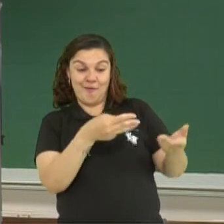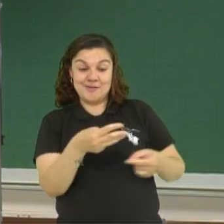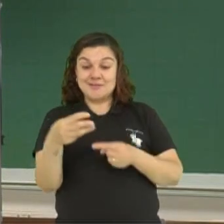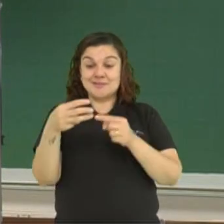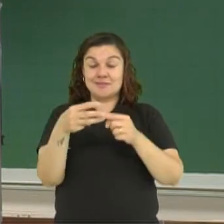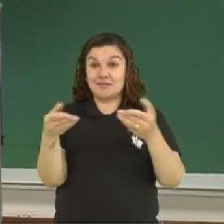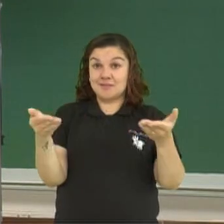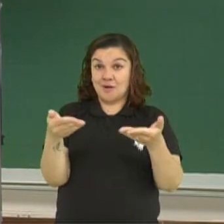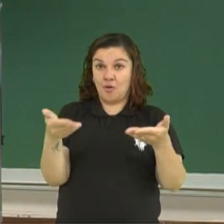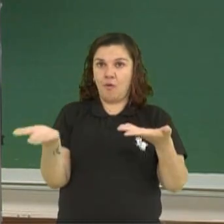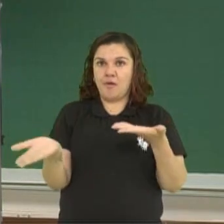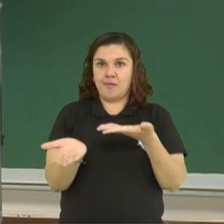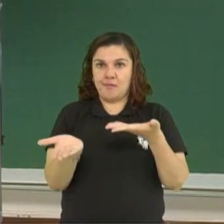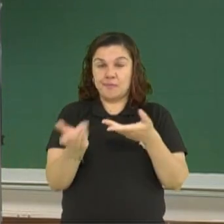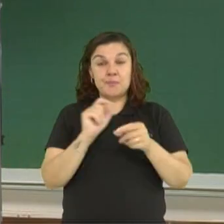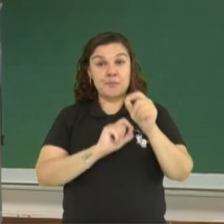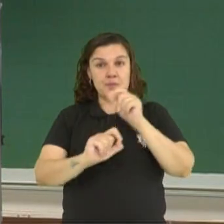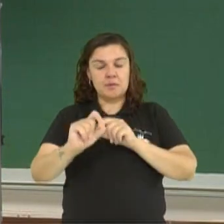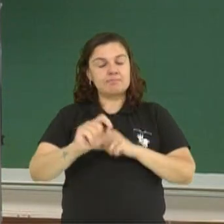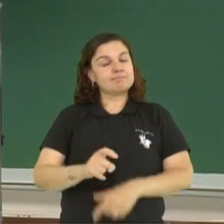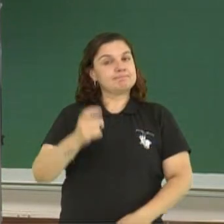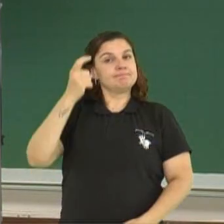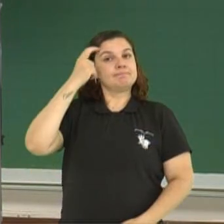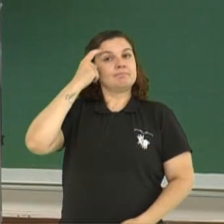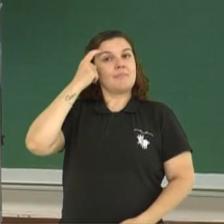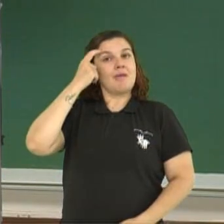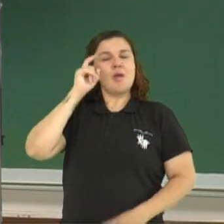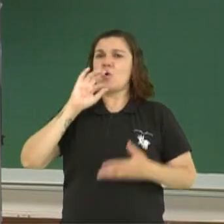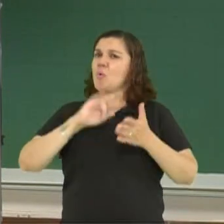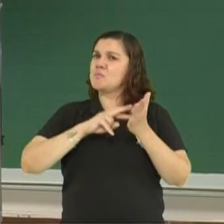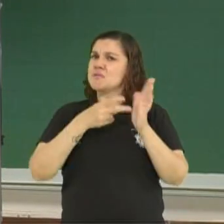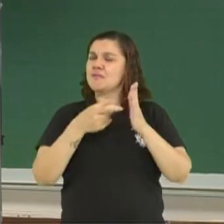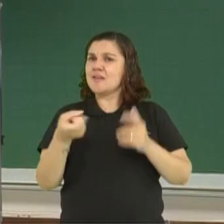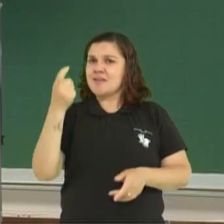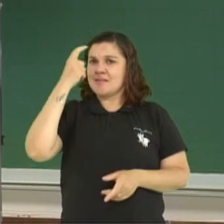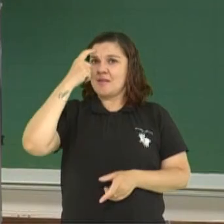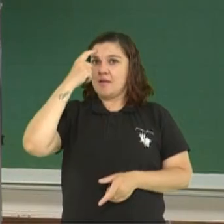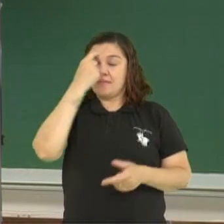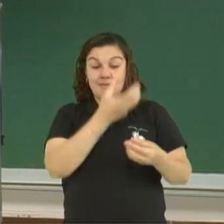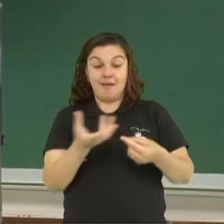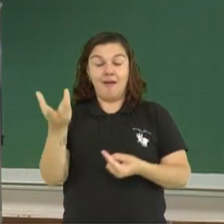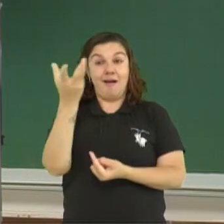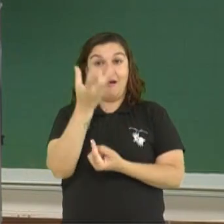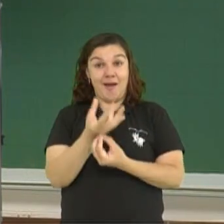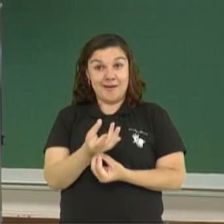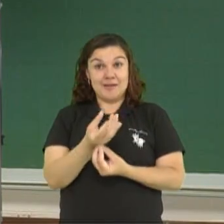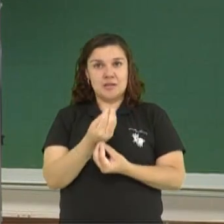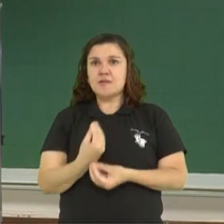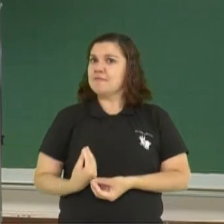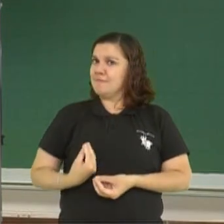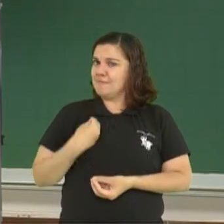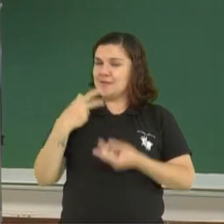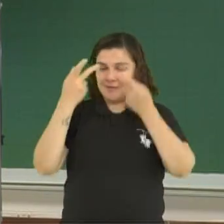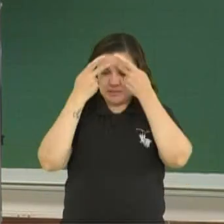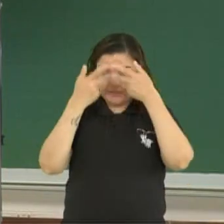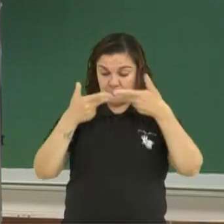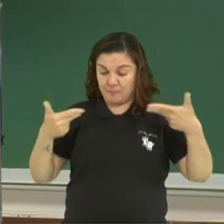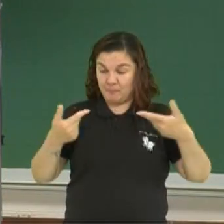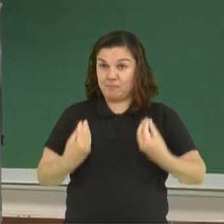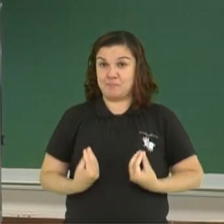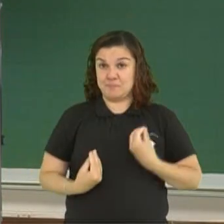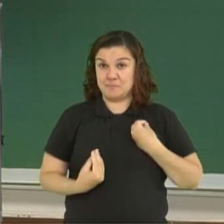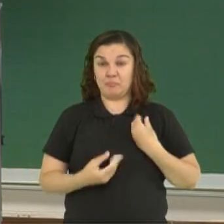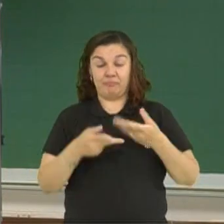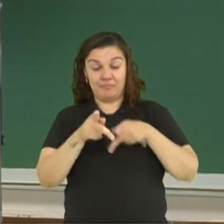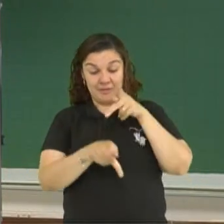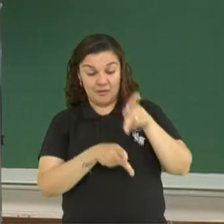estamos a contemporânea, o importante é a ideia. A ideia de que sentido? Que agora a arte, ela está dentro da vida das pessoas. Então a gente pode, através da